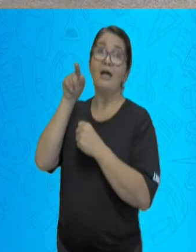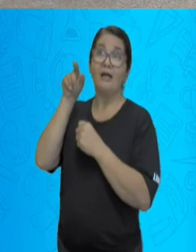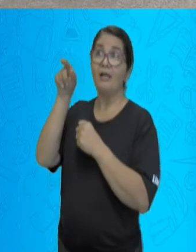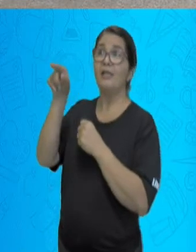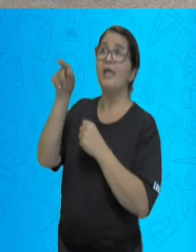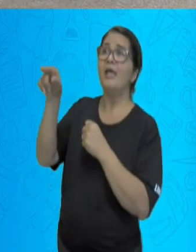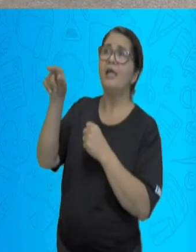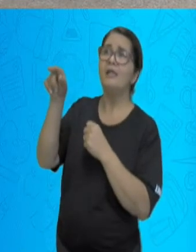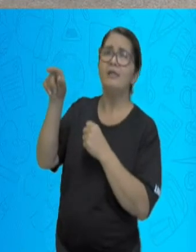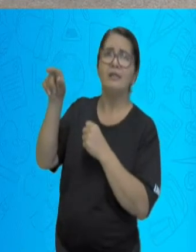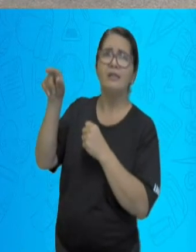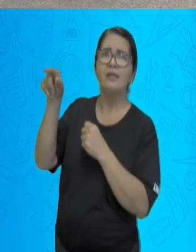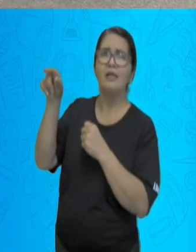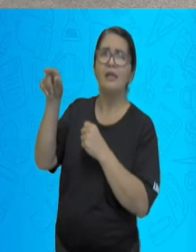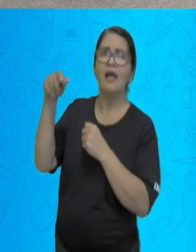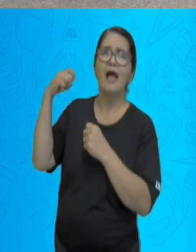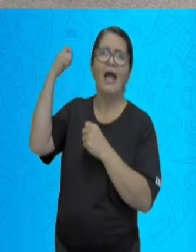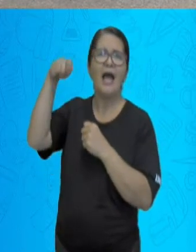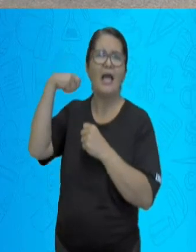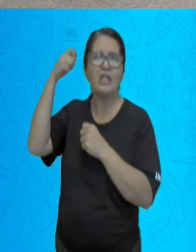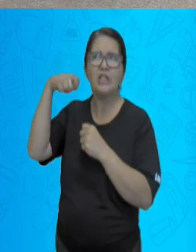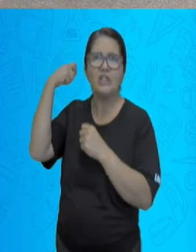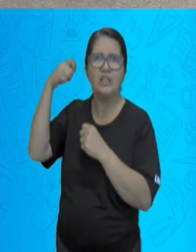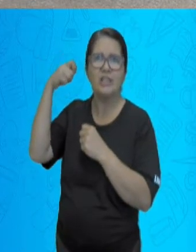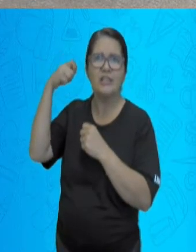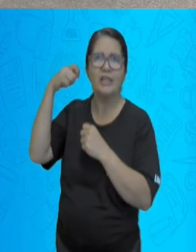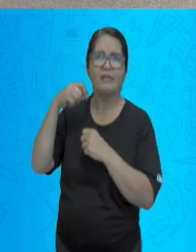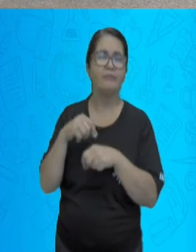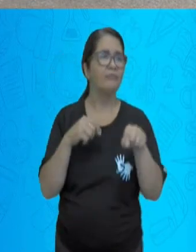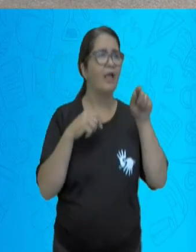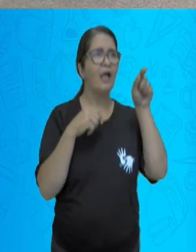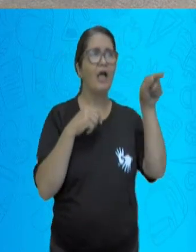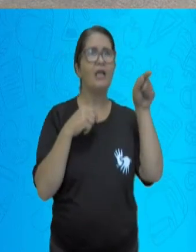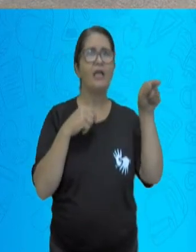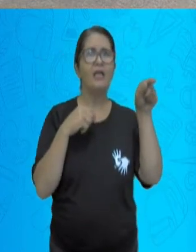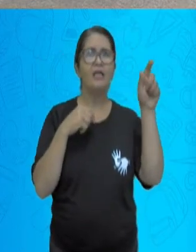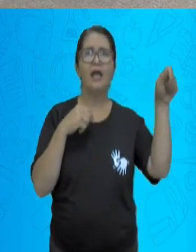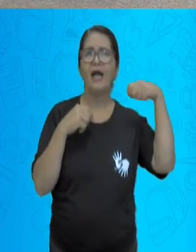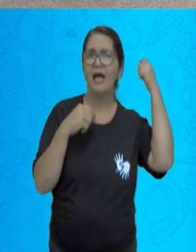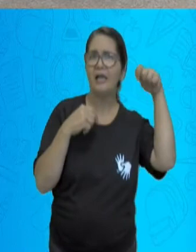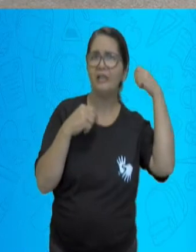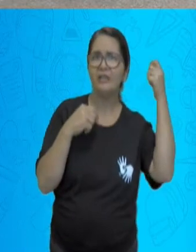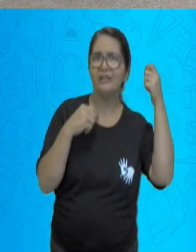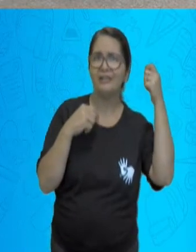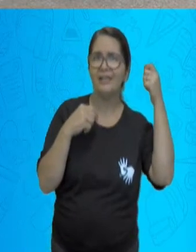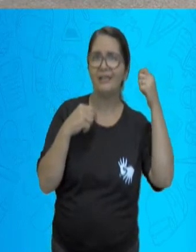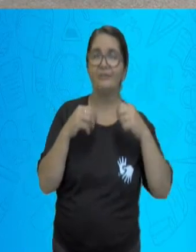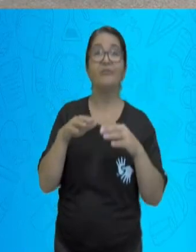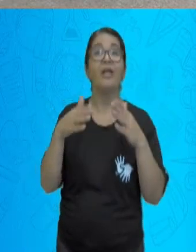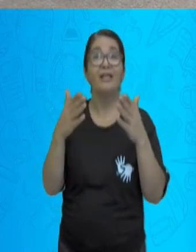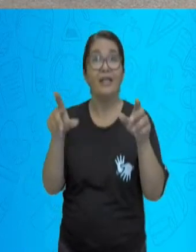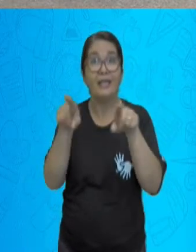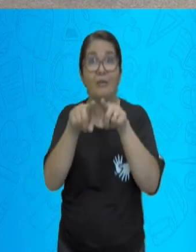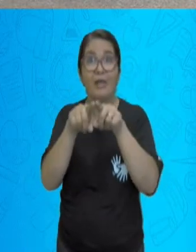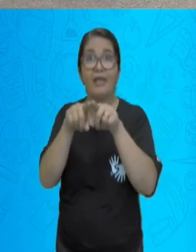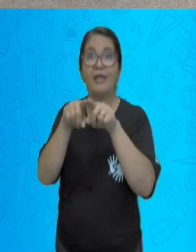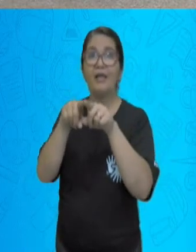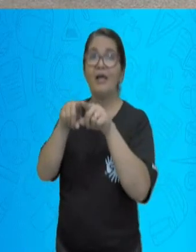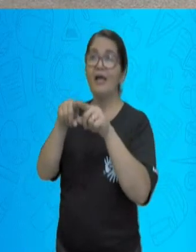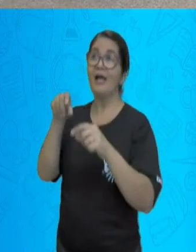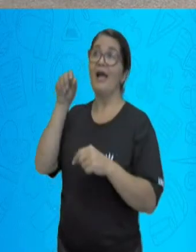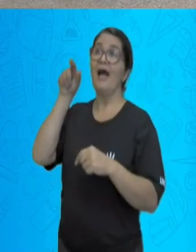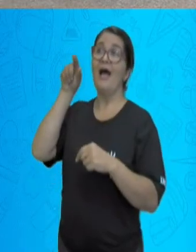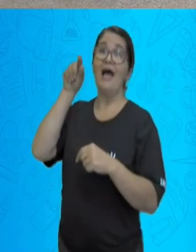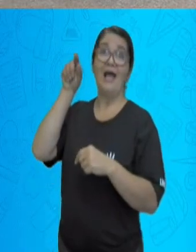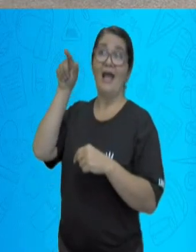artista. Você conseguiu perceber o gênero feminino e masculino por esse artigo, o e